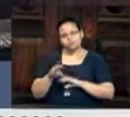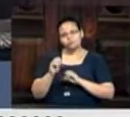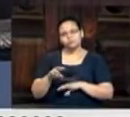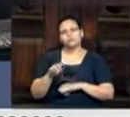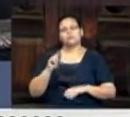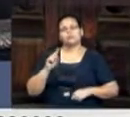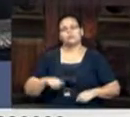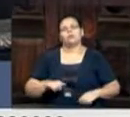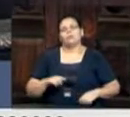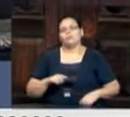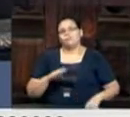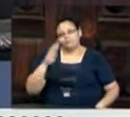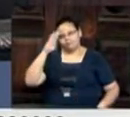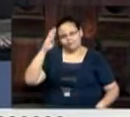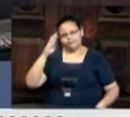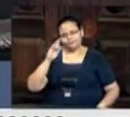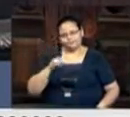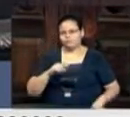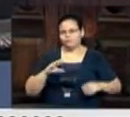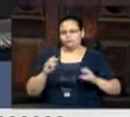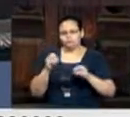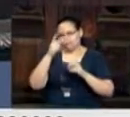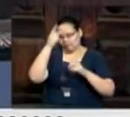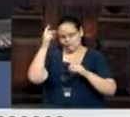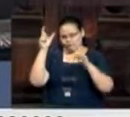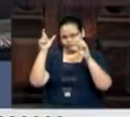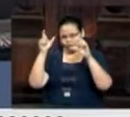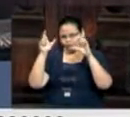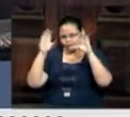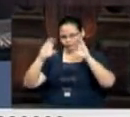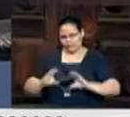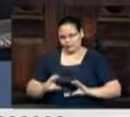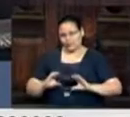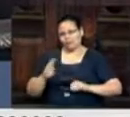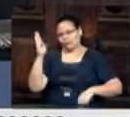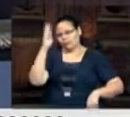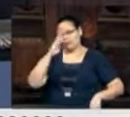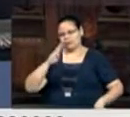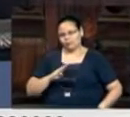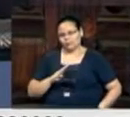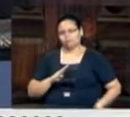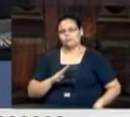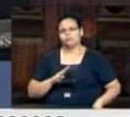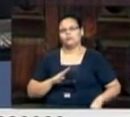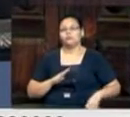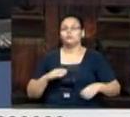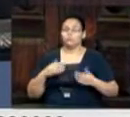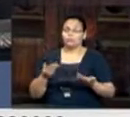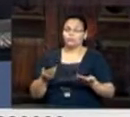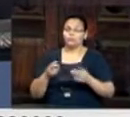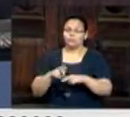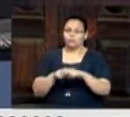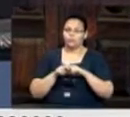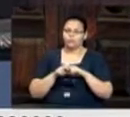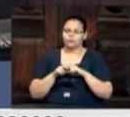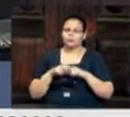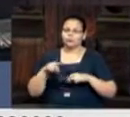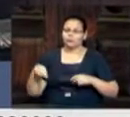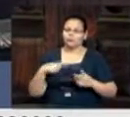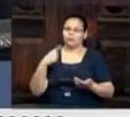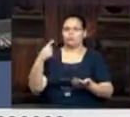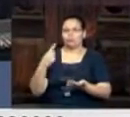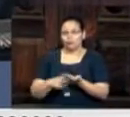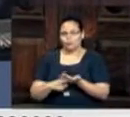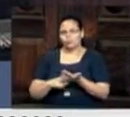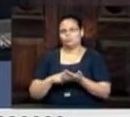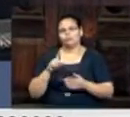direito subjetivo de todo cidadão e cidadã brasileiro. Portanto, havíamos nos comprometido, fomos